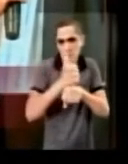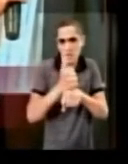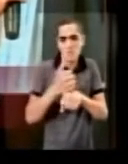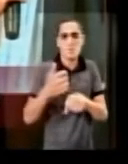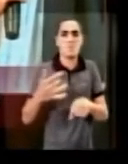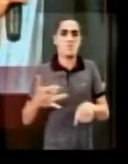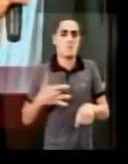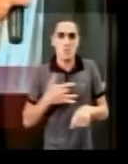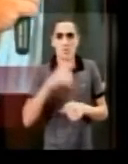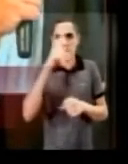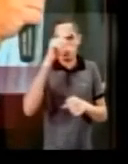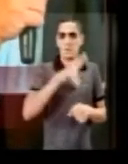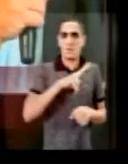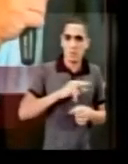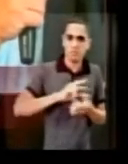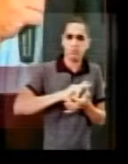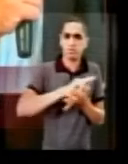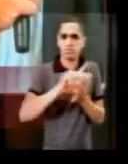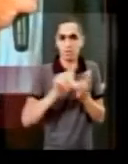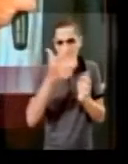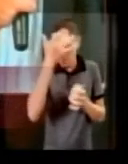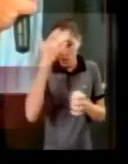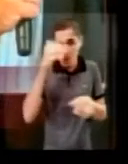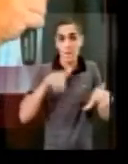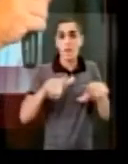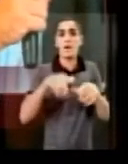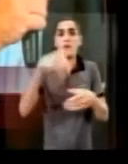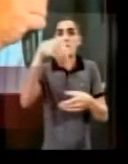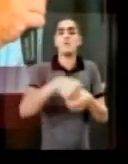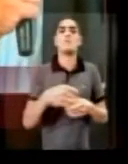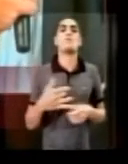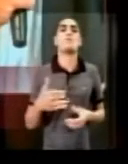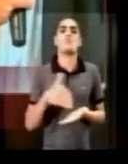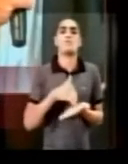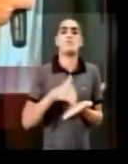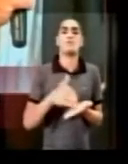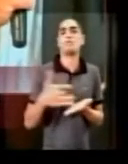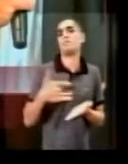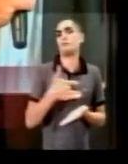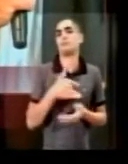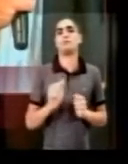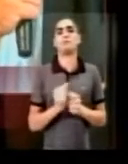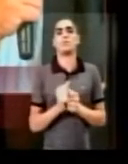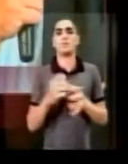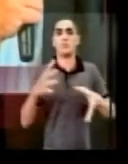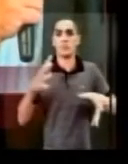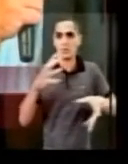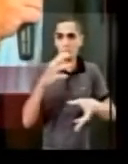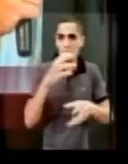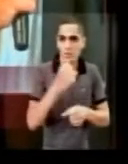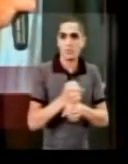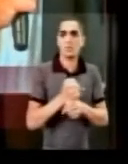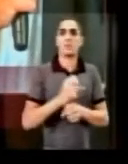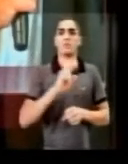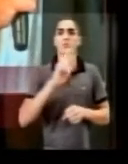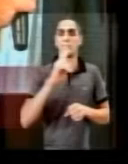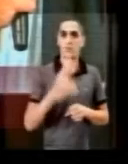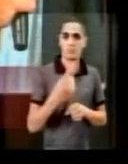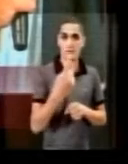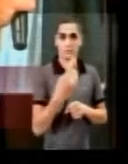que trabalham na saúde, o que dá 2.136 ou